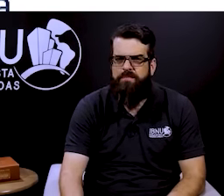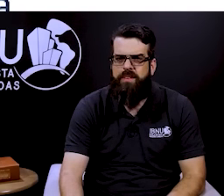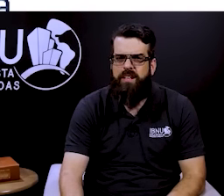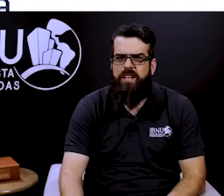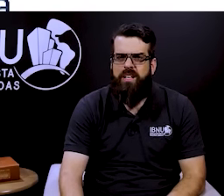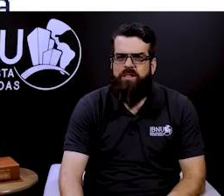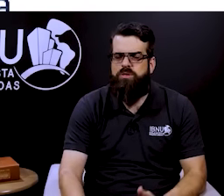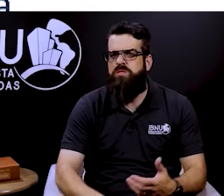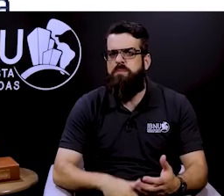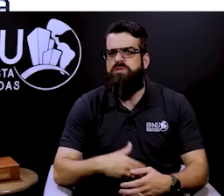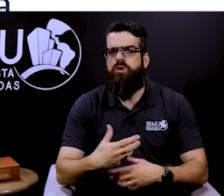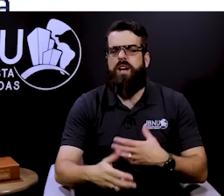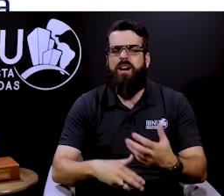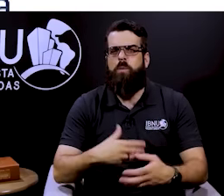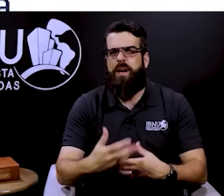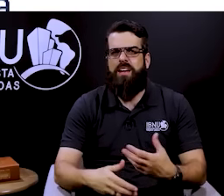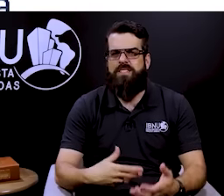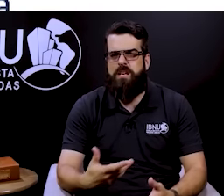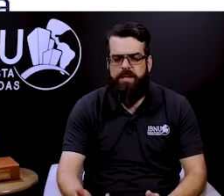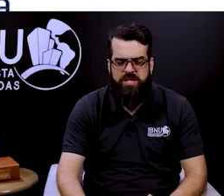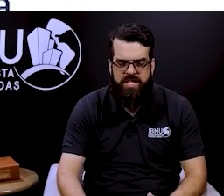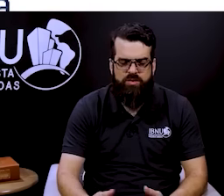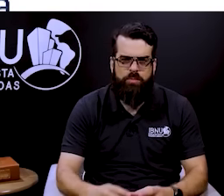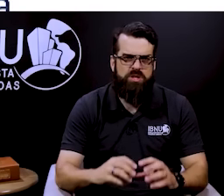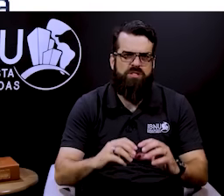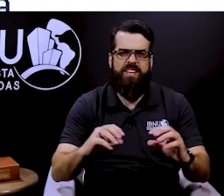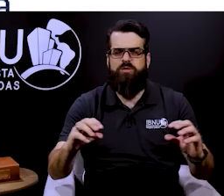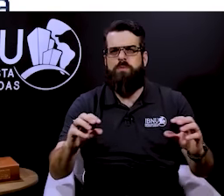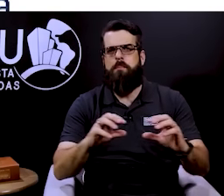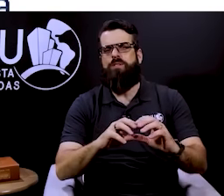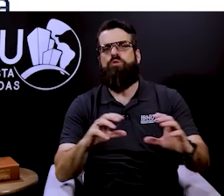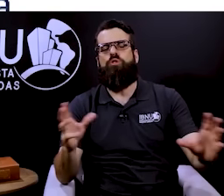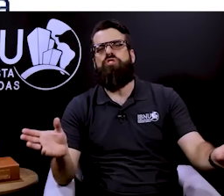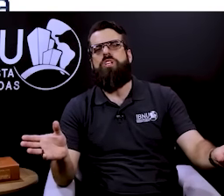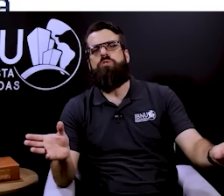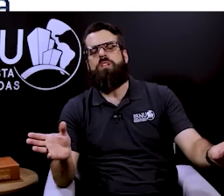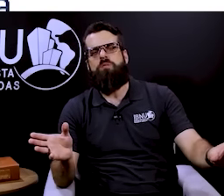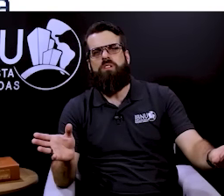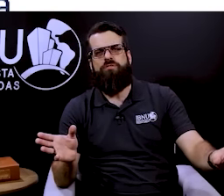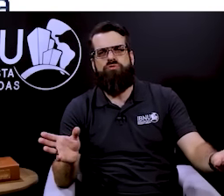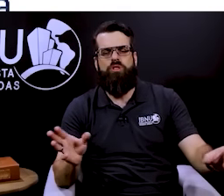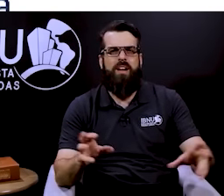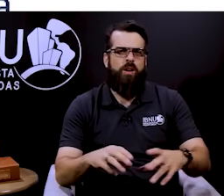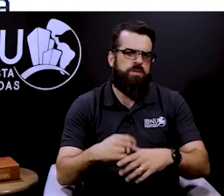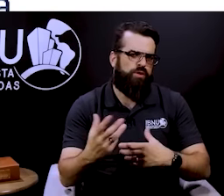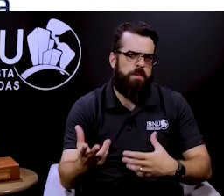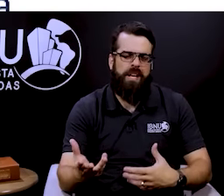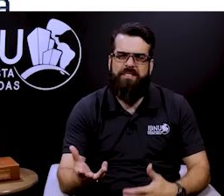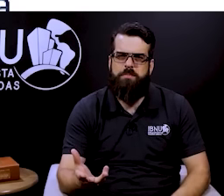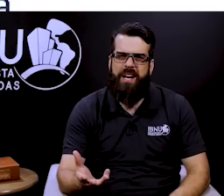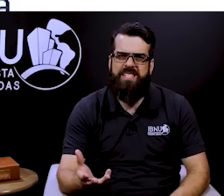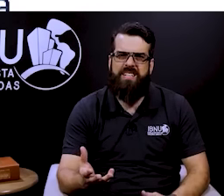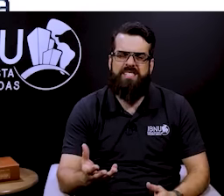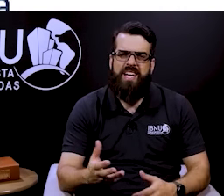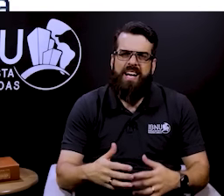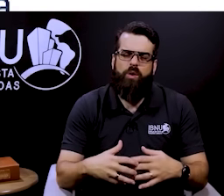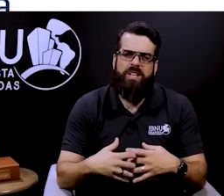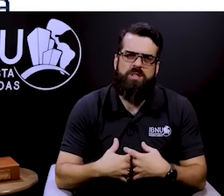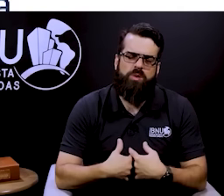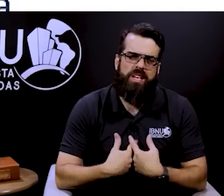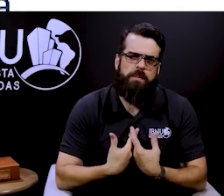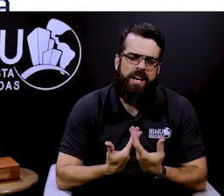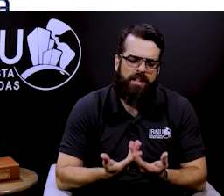vazia. Nós não temos que orar com palavras repetidas como se tivesse uma metodologia de oração que funciona, como se fossem palavras mágicas.